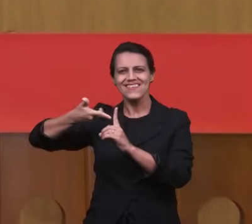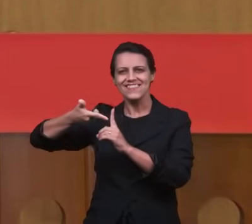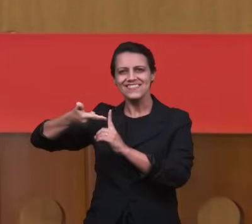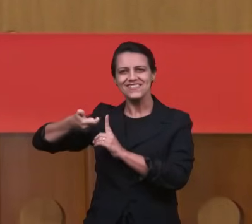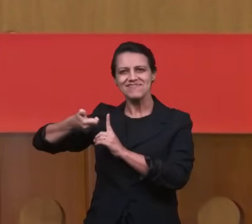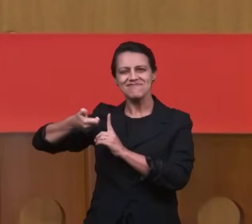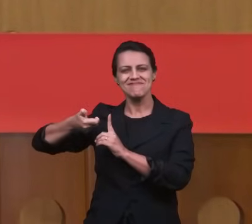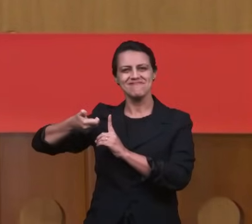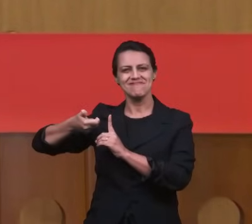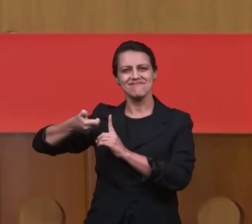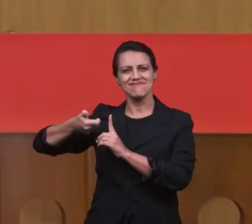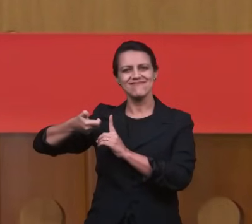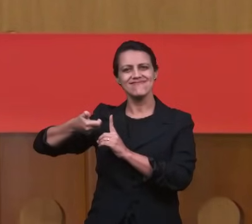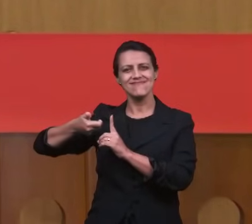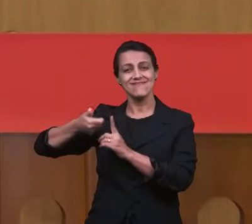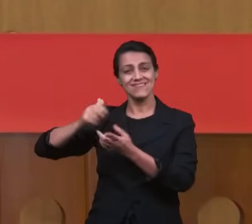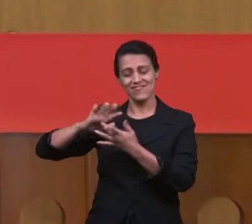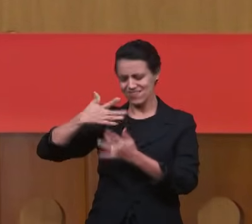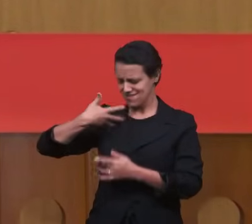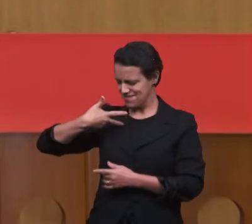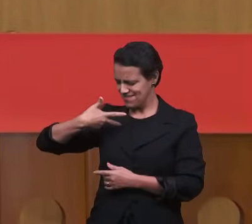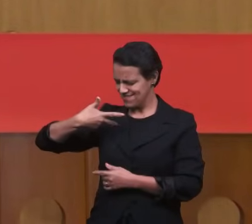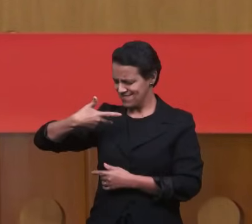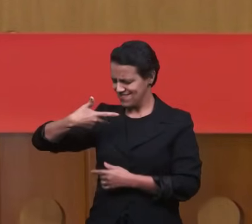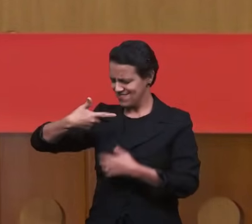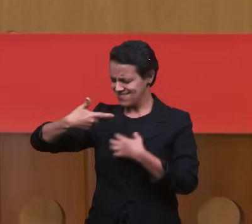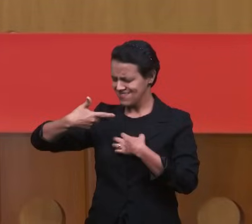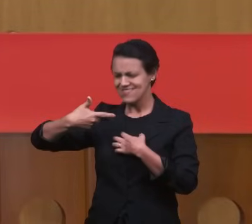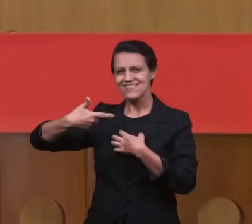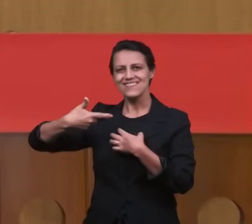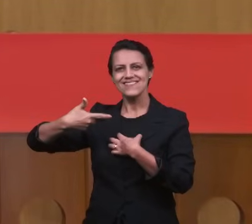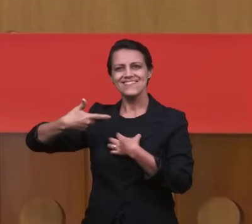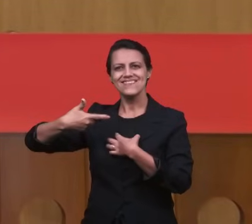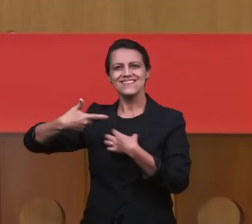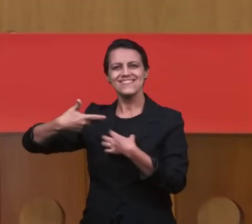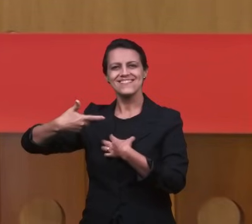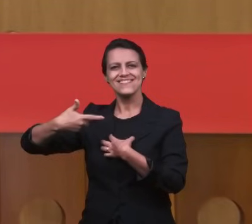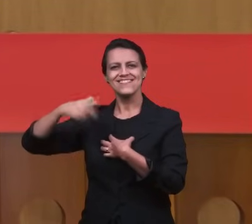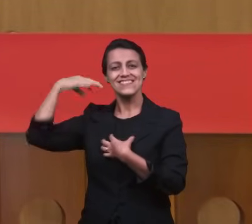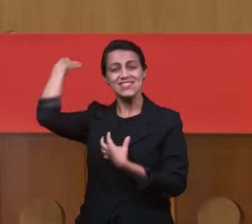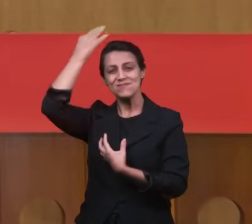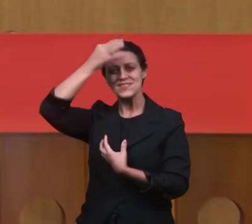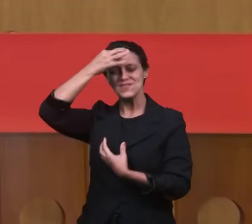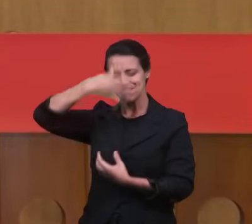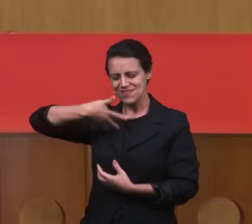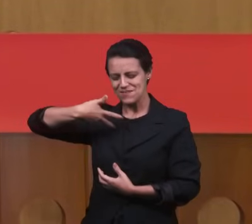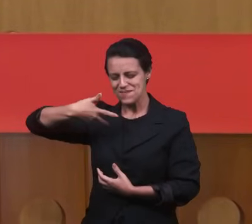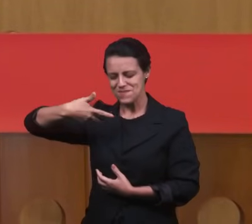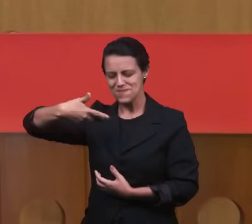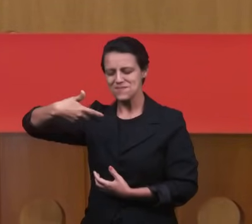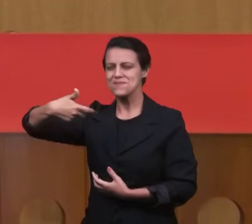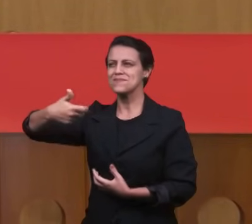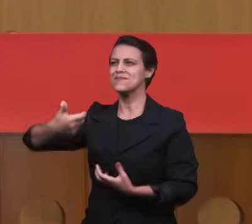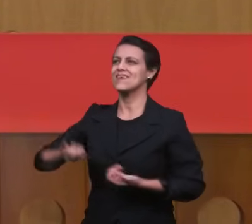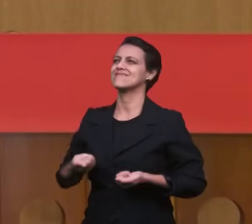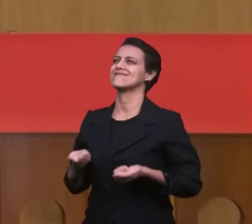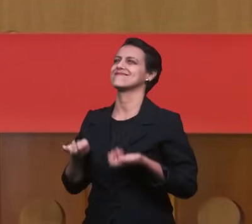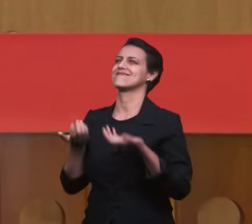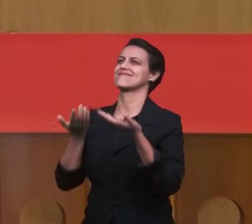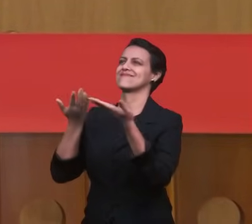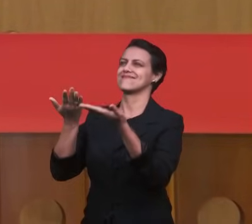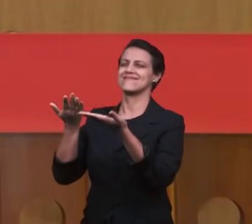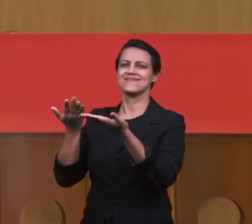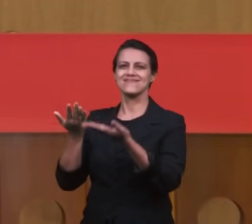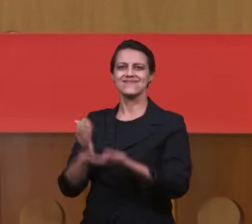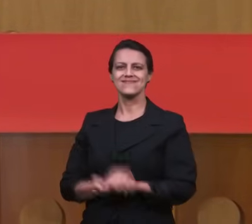meu, dá-me o teu coração. Ele não quer mais nada do que isso. Não está precisando de dinheiro, não está precisando de nada. Meus